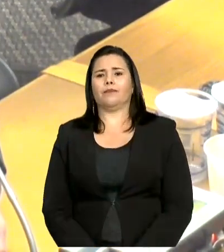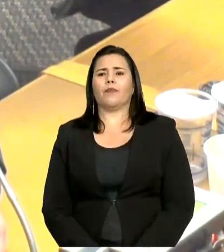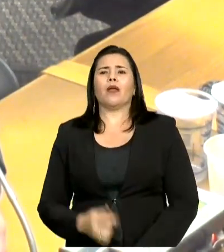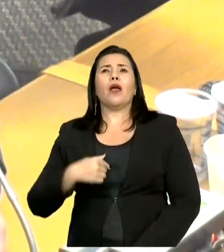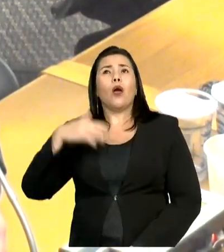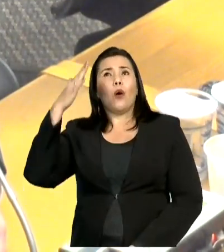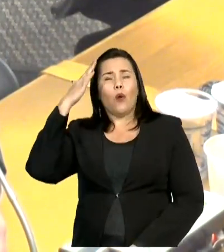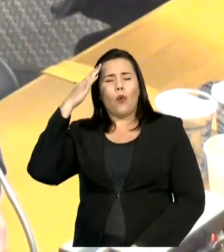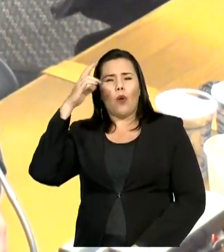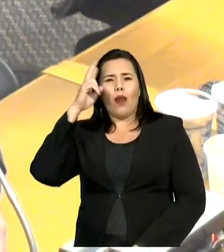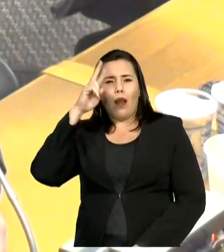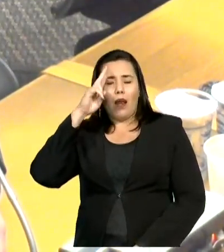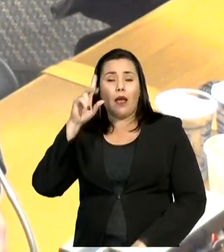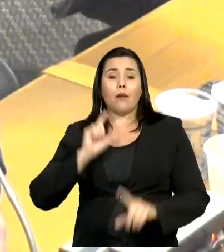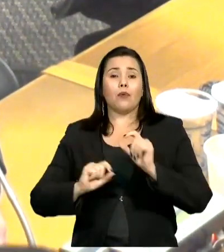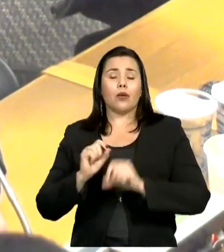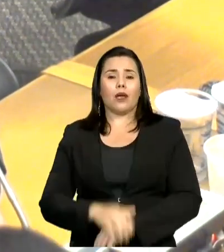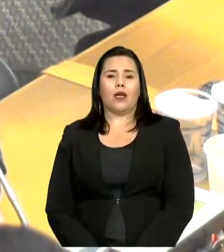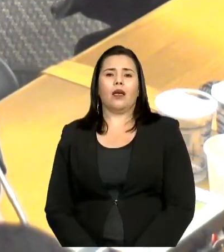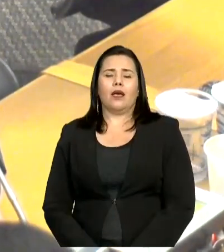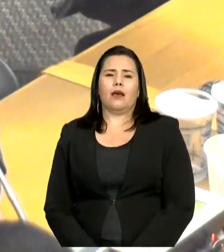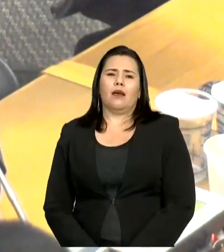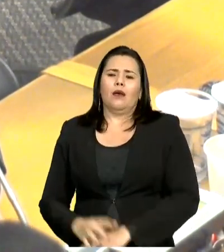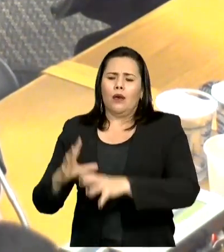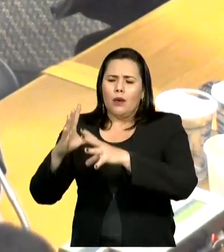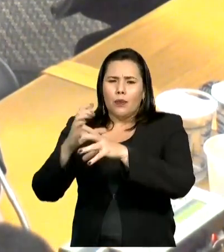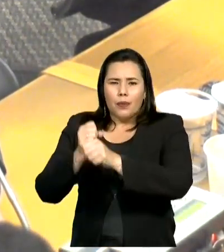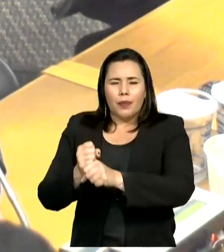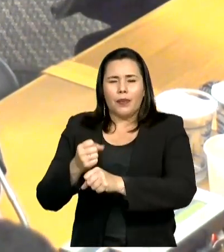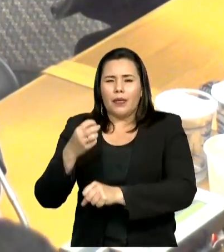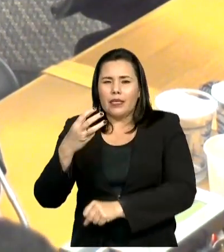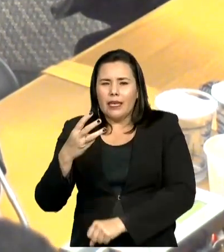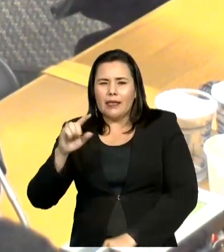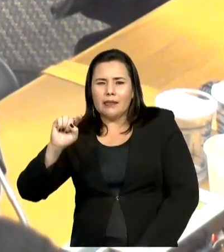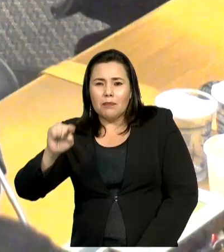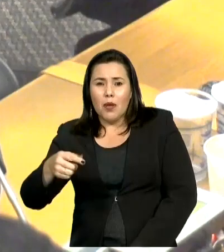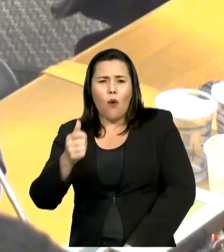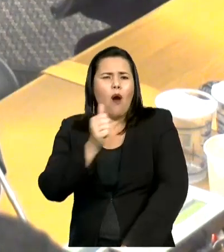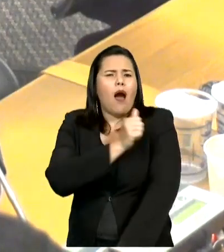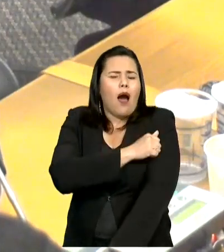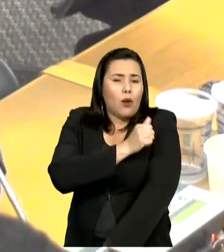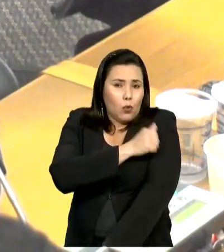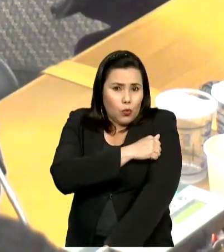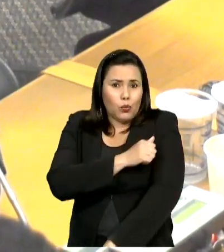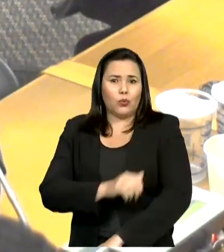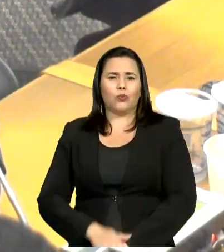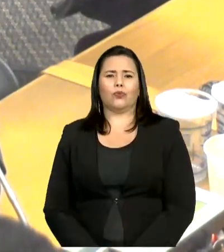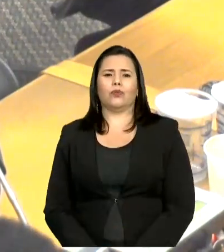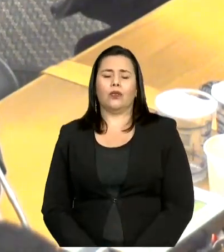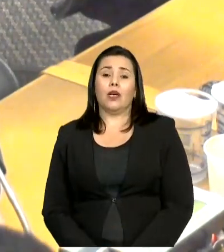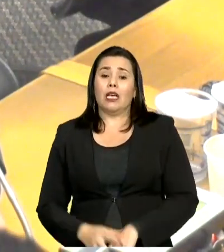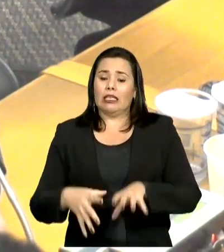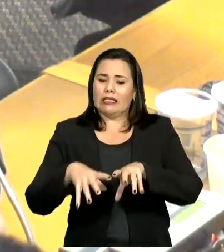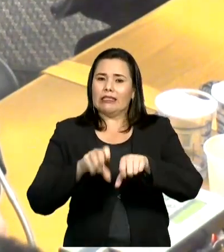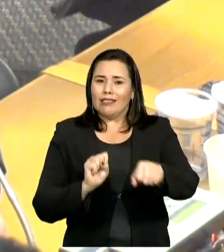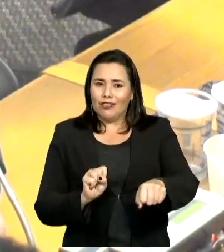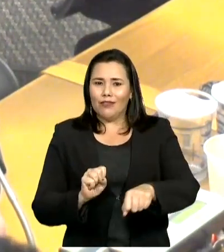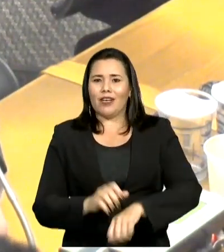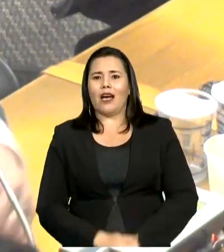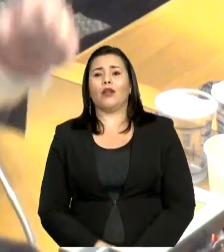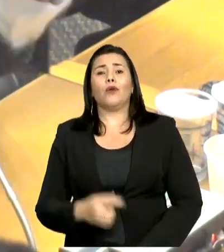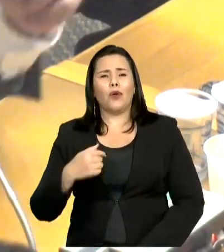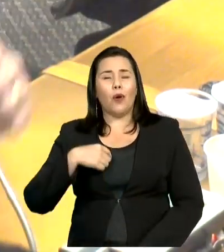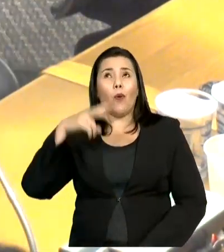turma de 3 mil alunos. Eram pessoas idosas ali que nunca tinham aprendido a ler. E eu me recordo do governador Flávio Dino lendo uma